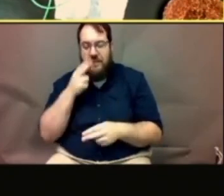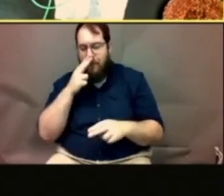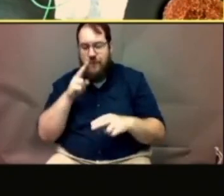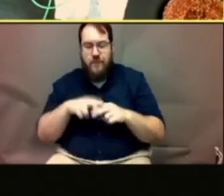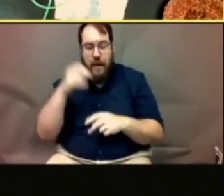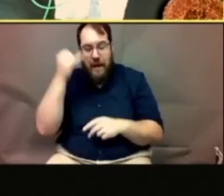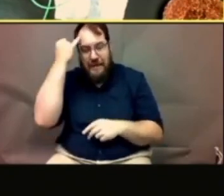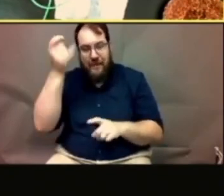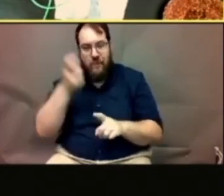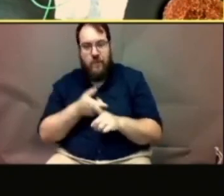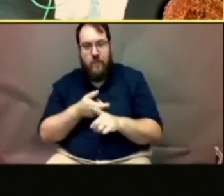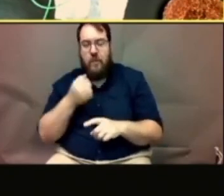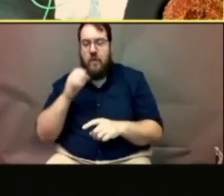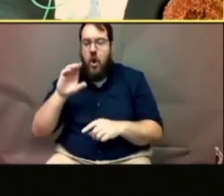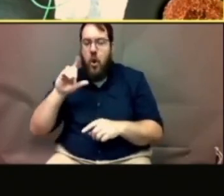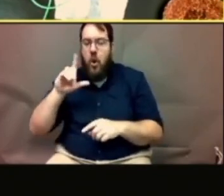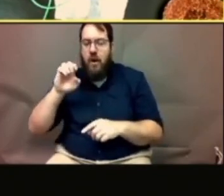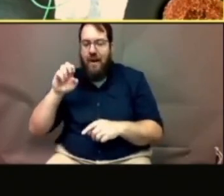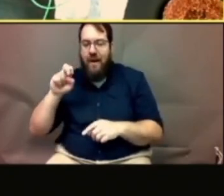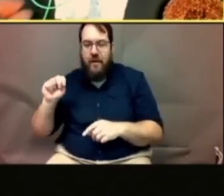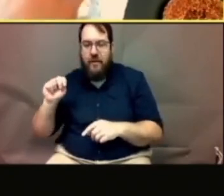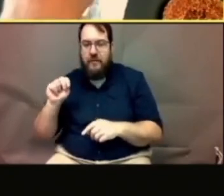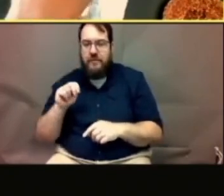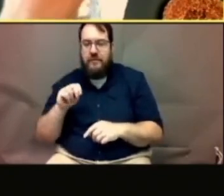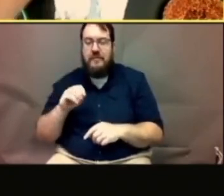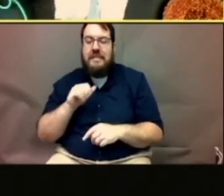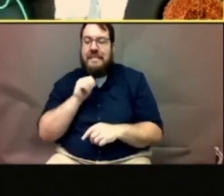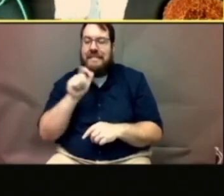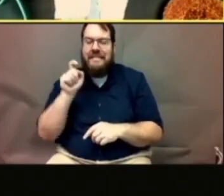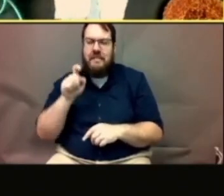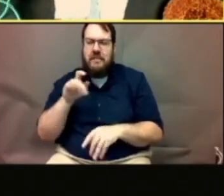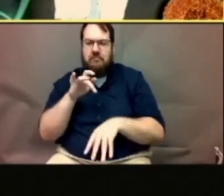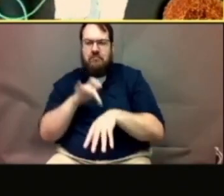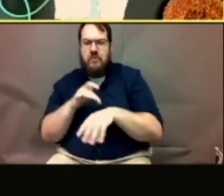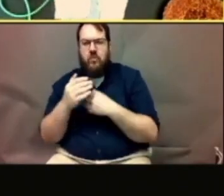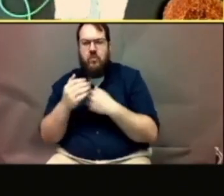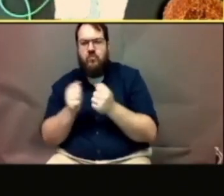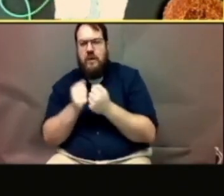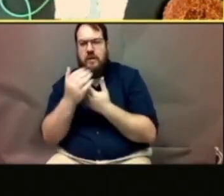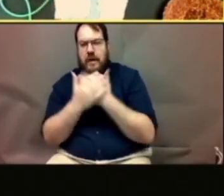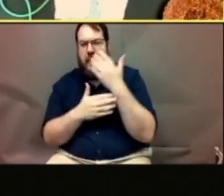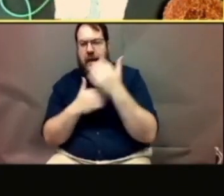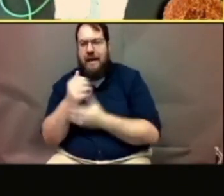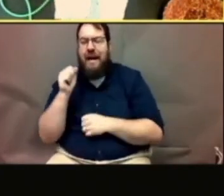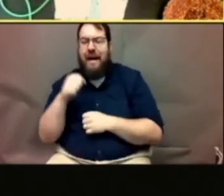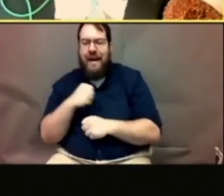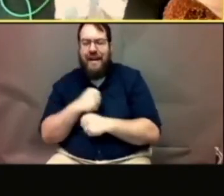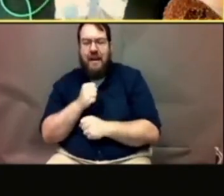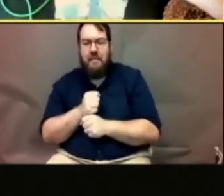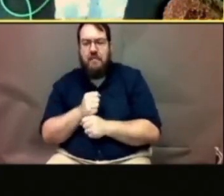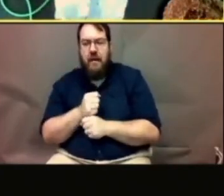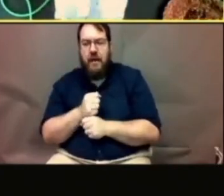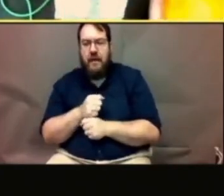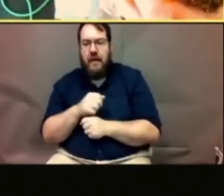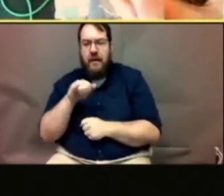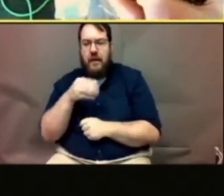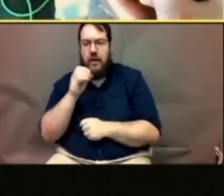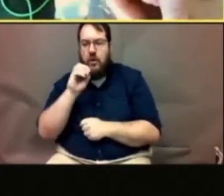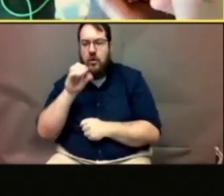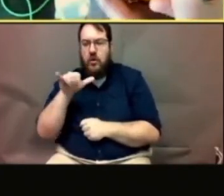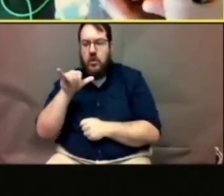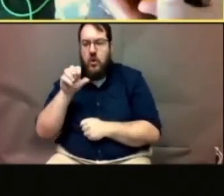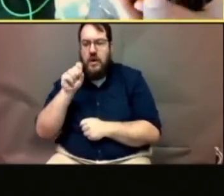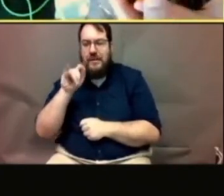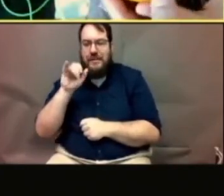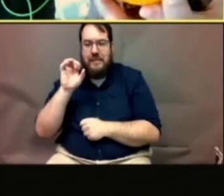e essa é uma ideia divertida da Colleen. Em vez de só usar a mão para tocar, eu posso criar um joystick,